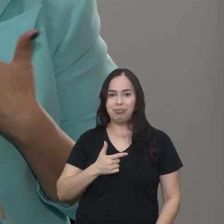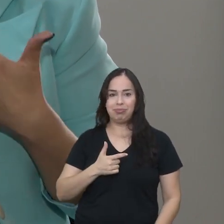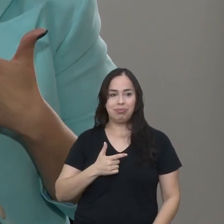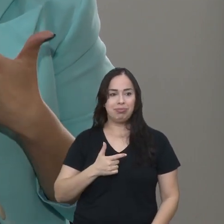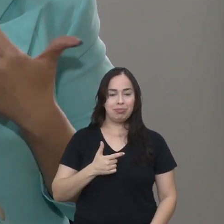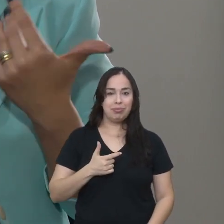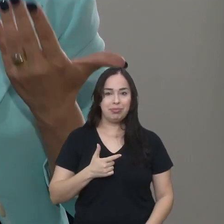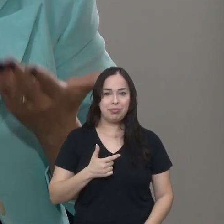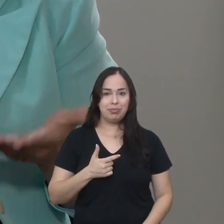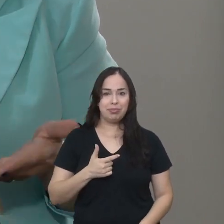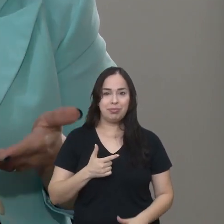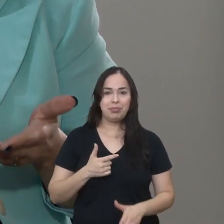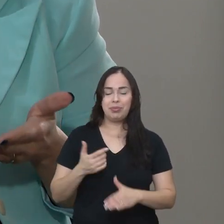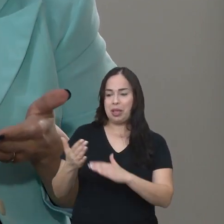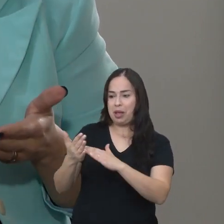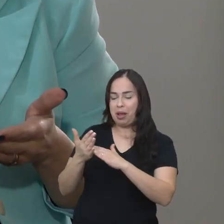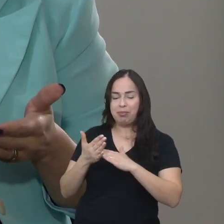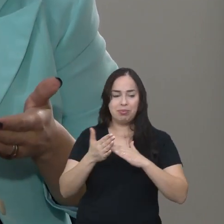para mim agregar